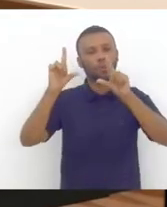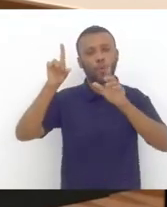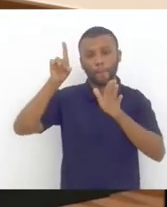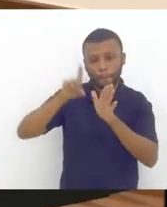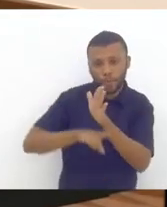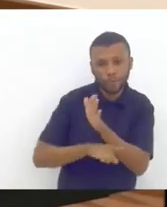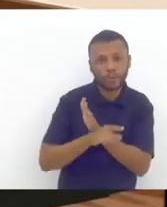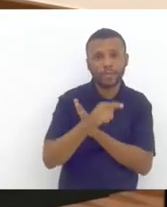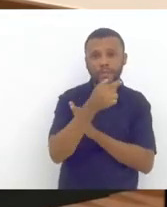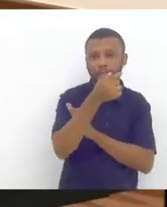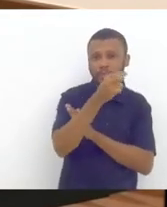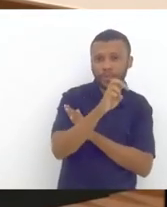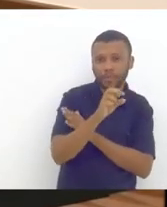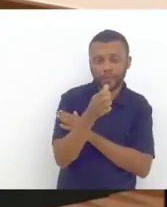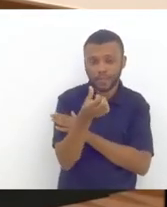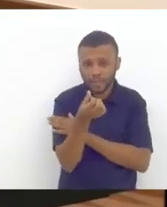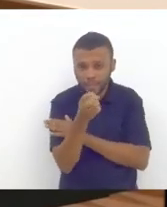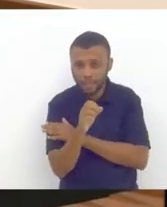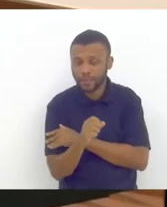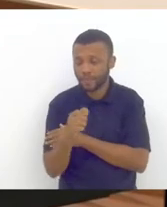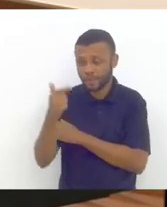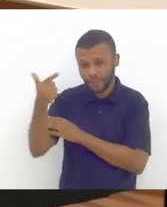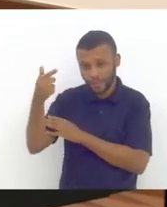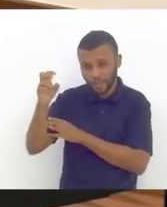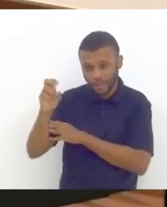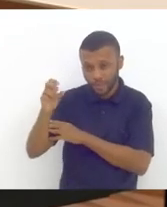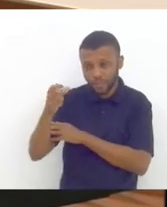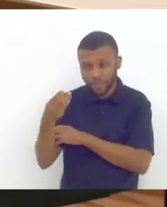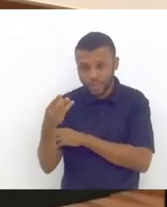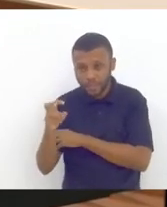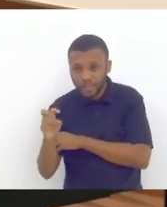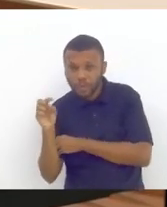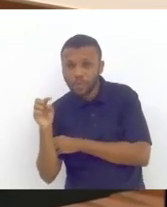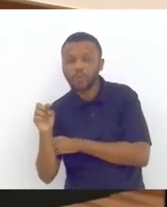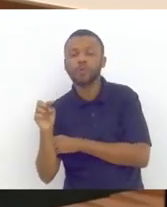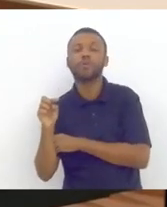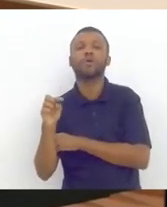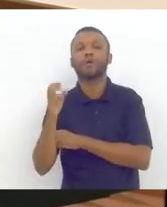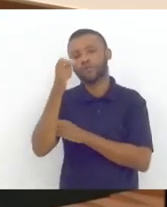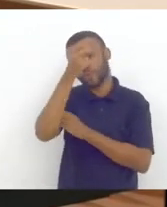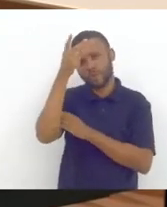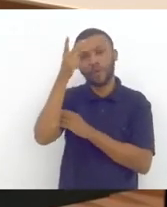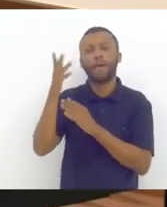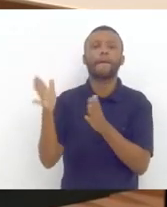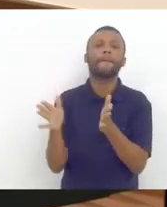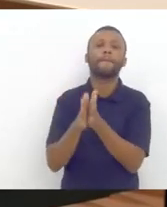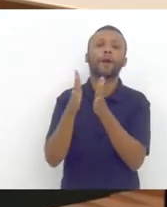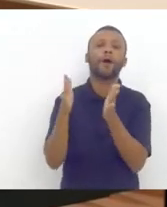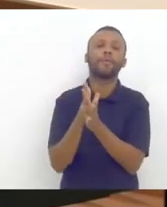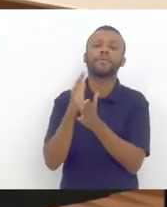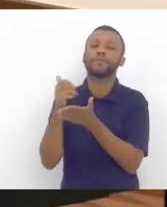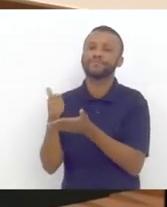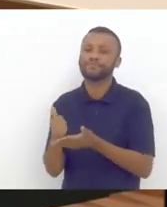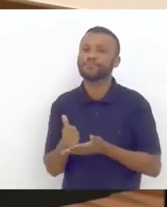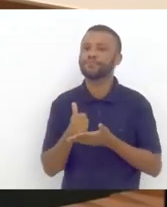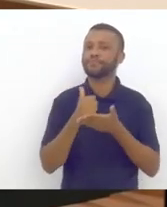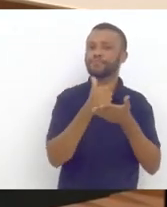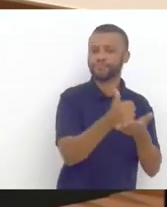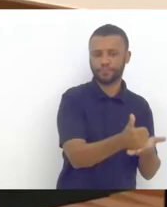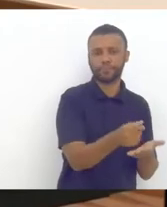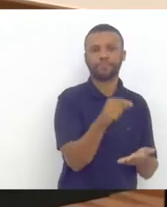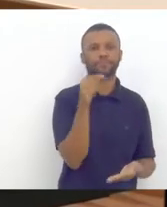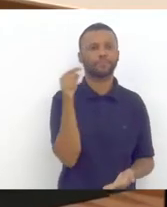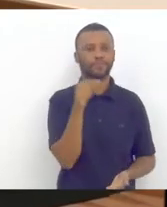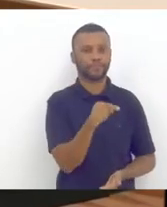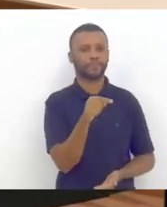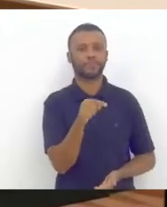para os 65 e dos 25 para os 35, os municípios mais pobres seriam favorecidos com isso. Né?